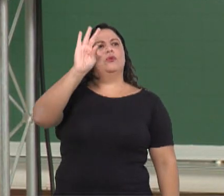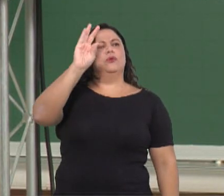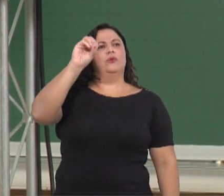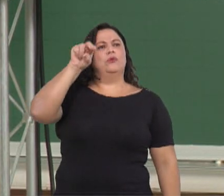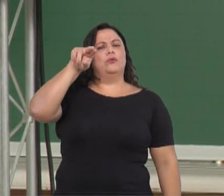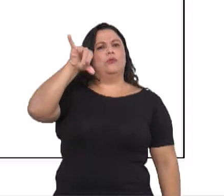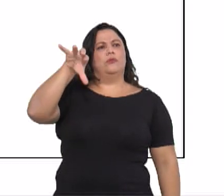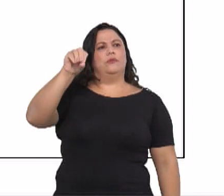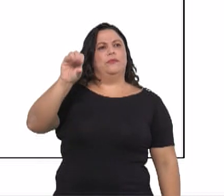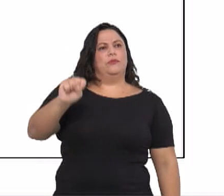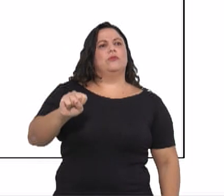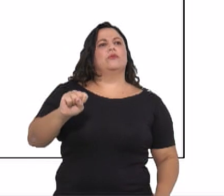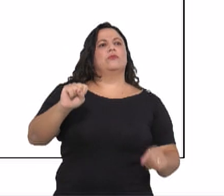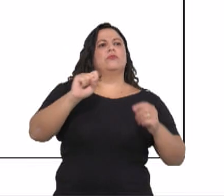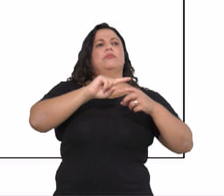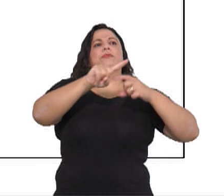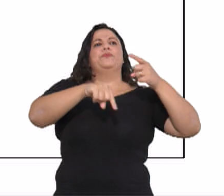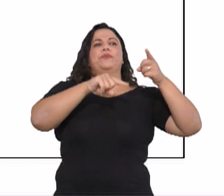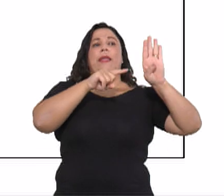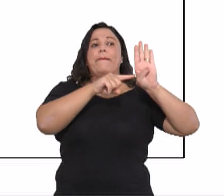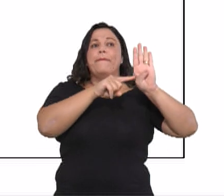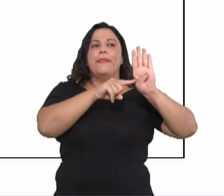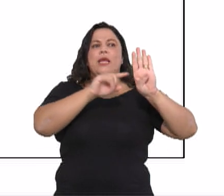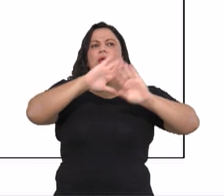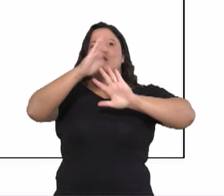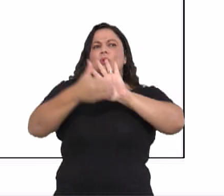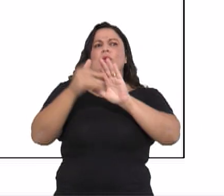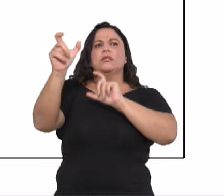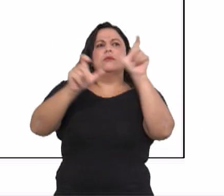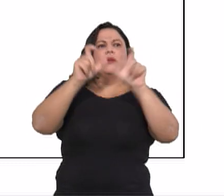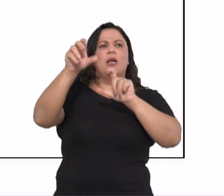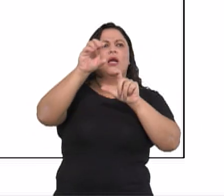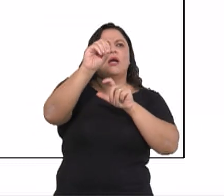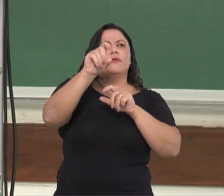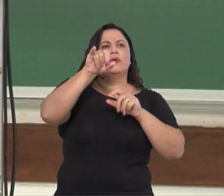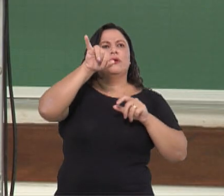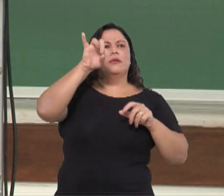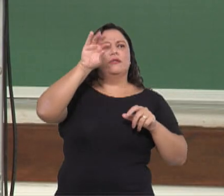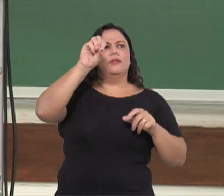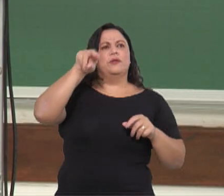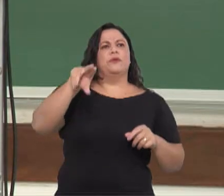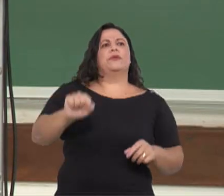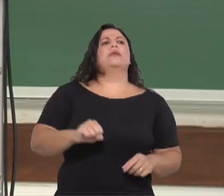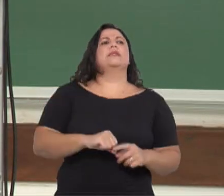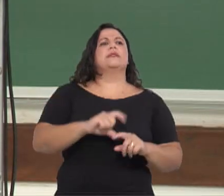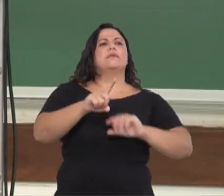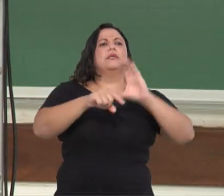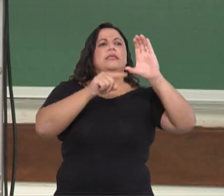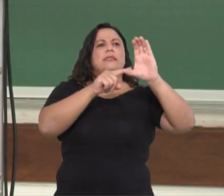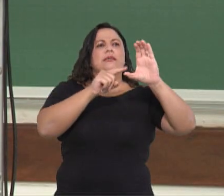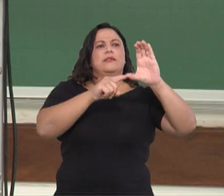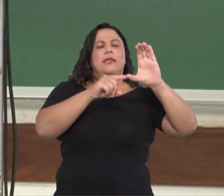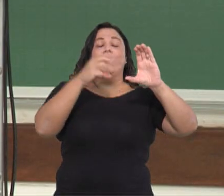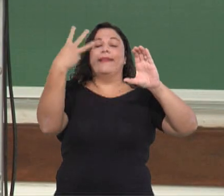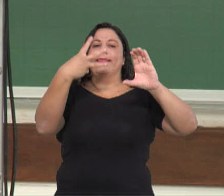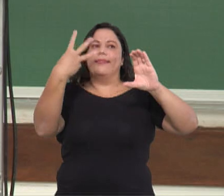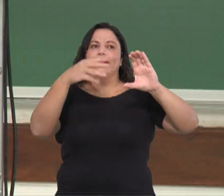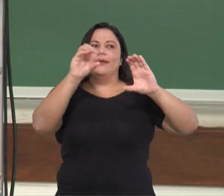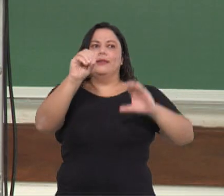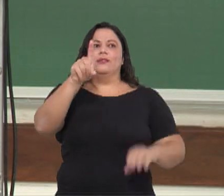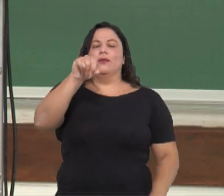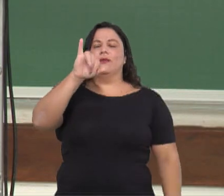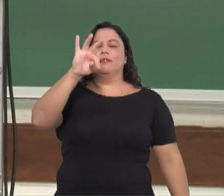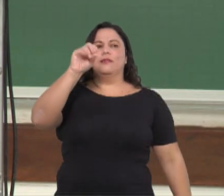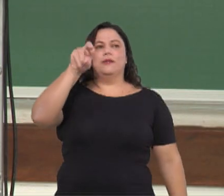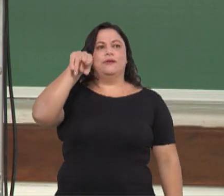3 oxítonas e temos 4 oxítonas. Vou deixar para vocês o período, os